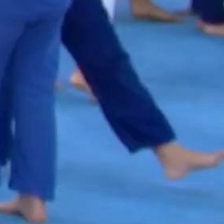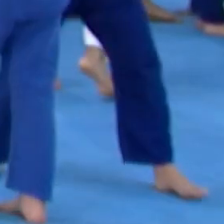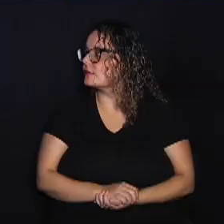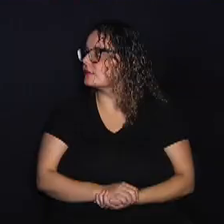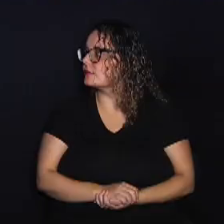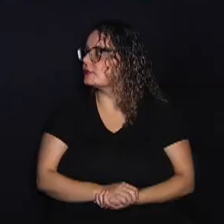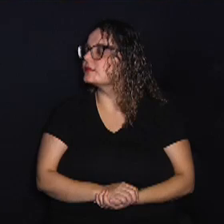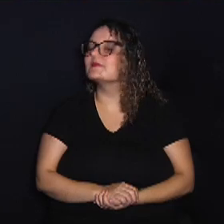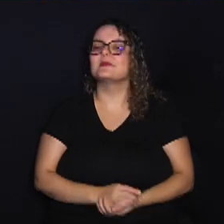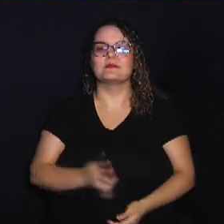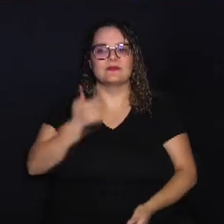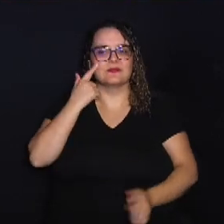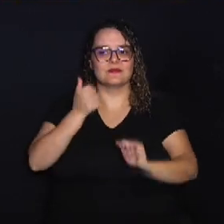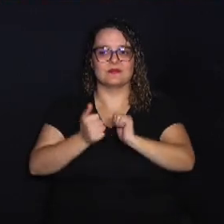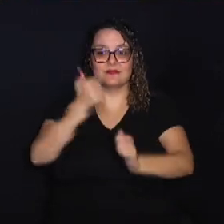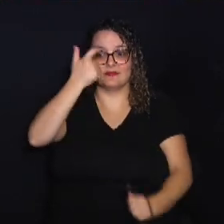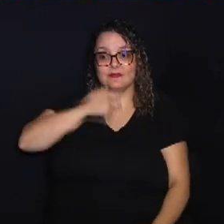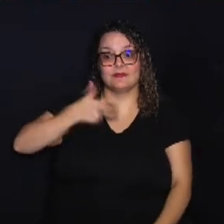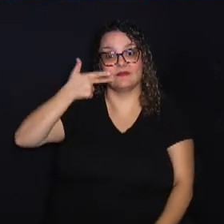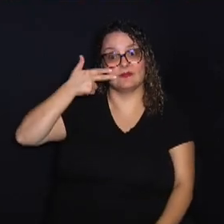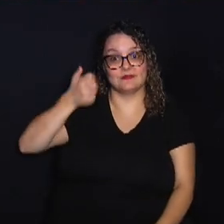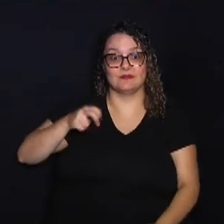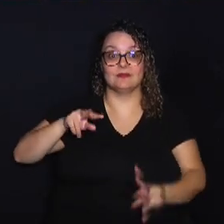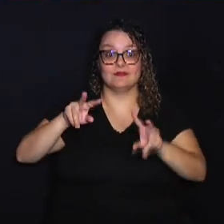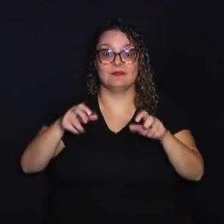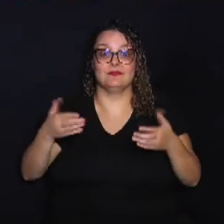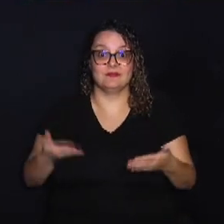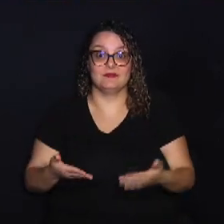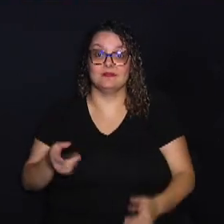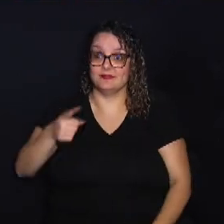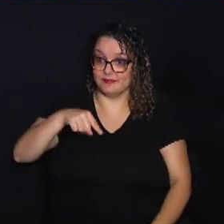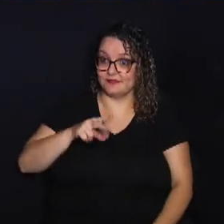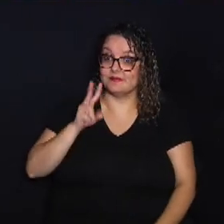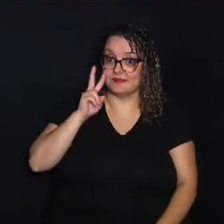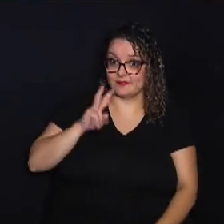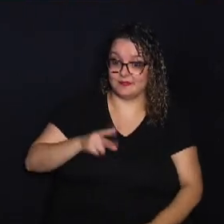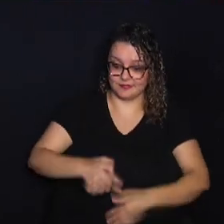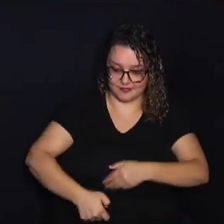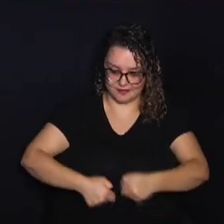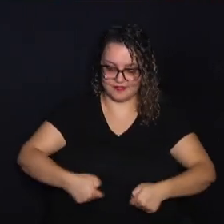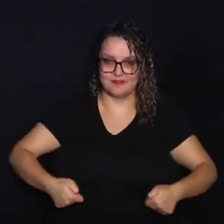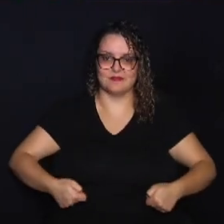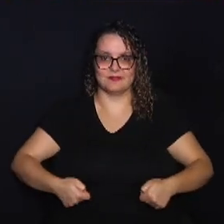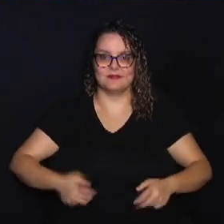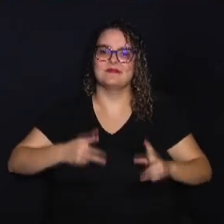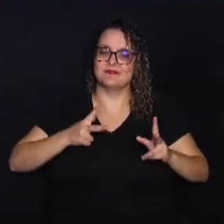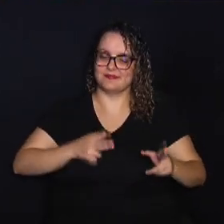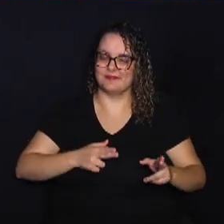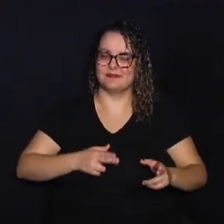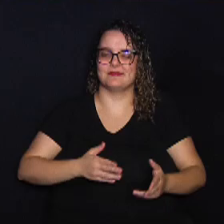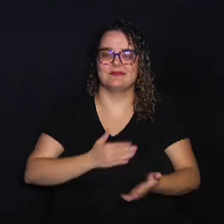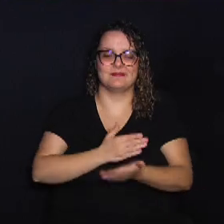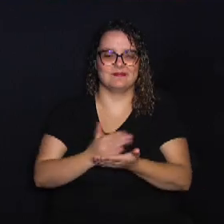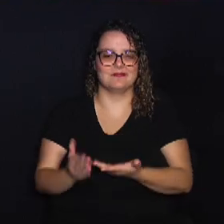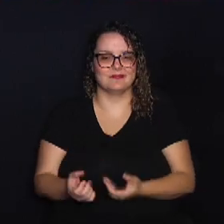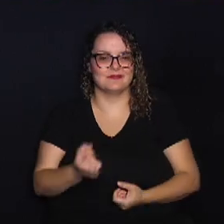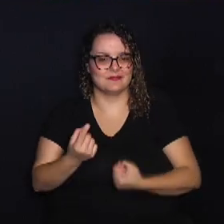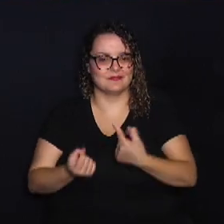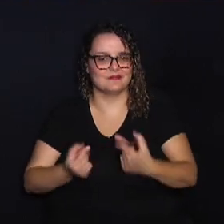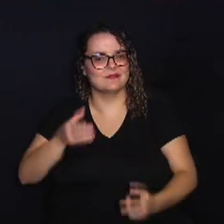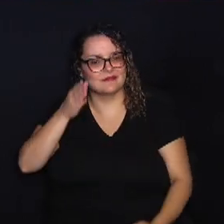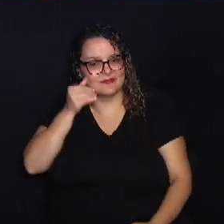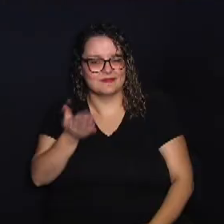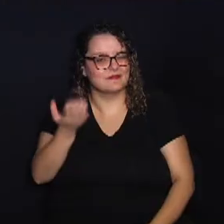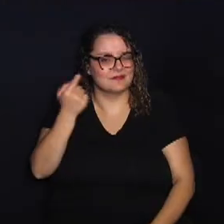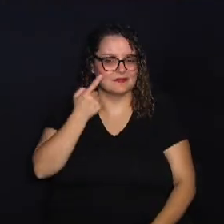Olha o esporte aí, eu sou o Rafael Turati. O tema de hoje, como vocês podem ver, é o judô. E como sempre, a gente começa com algumas curiosidades,